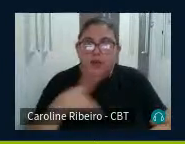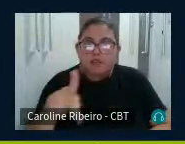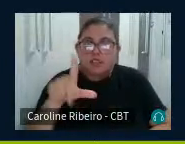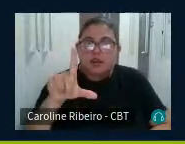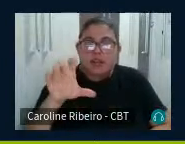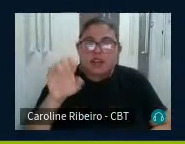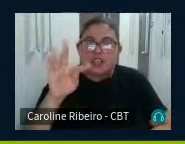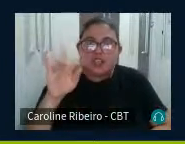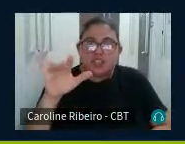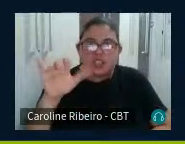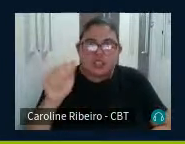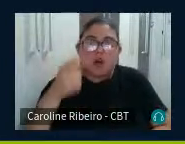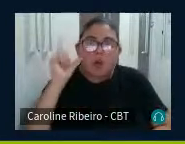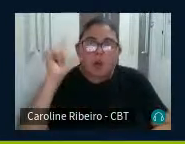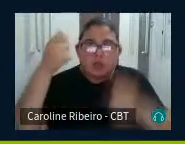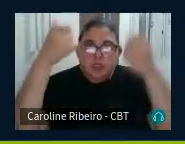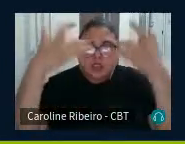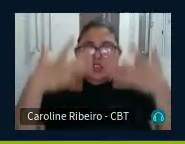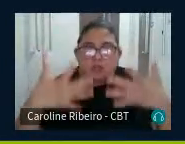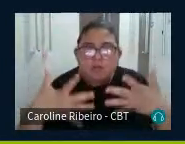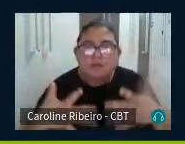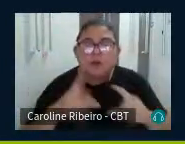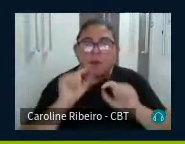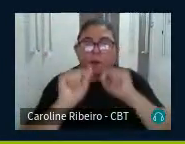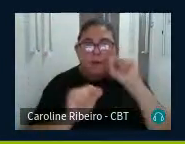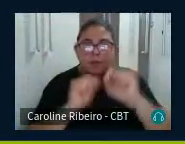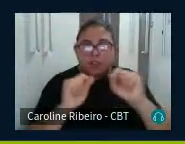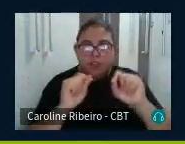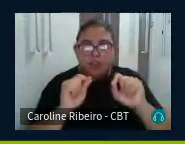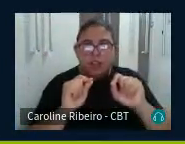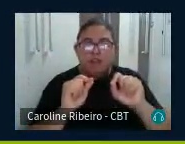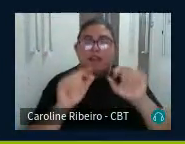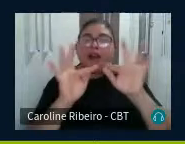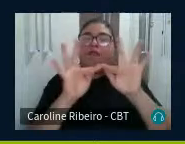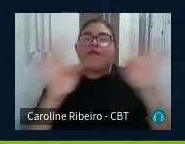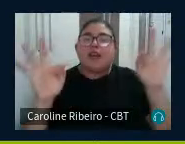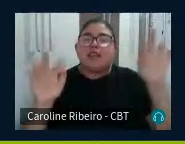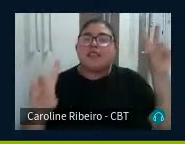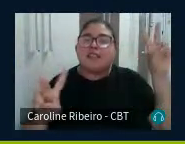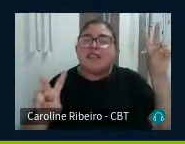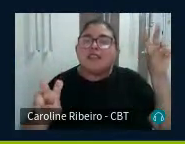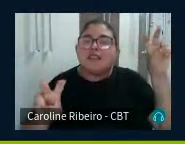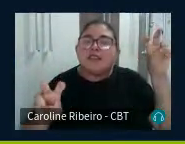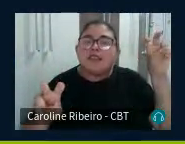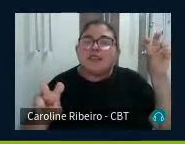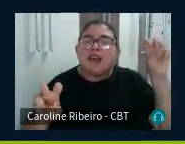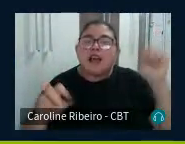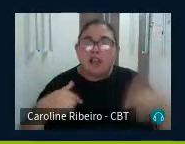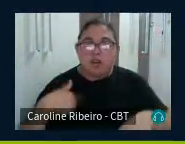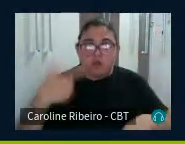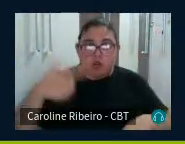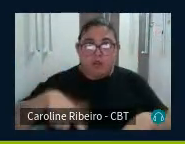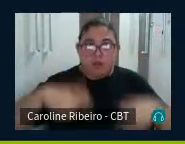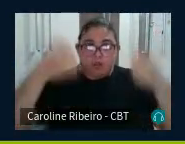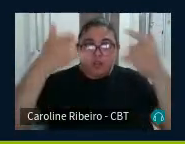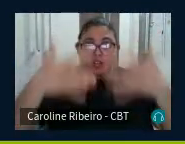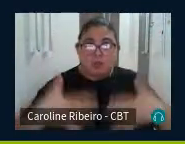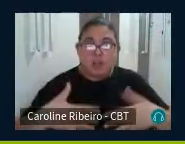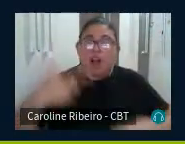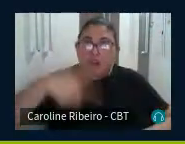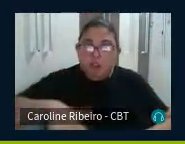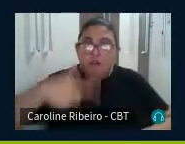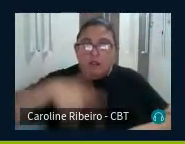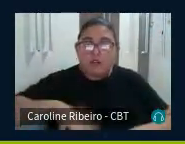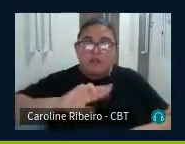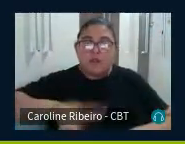ontem, que nós repetimos muito essa frase, mas não é uma repetição meramente retórica, mas é uma